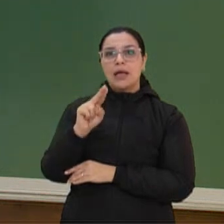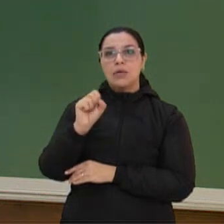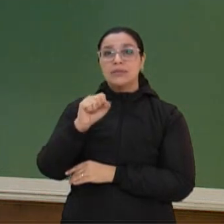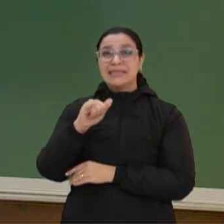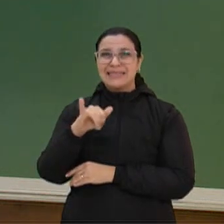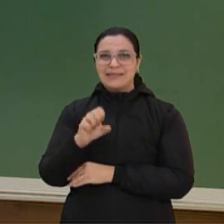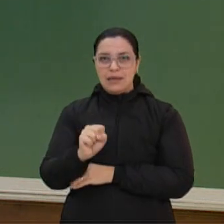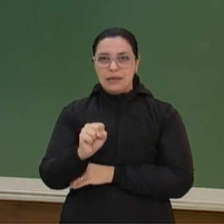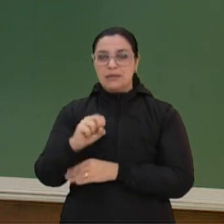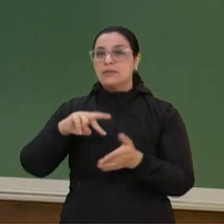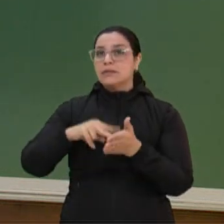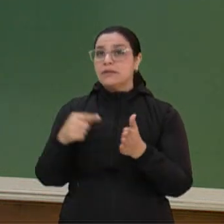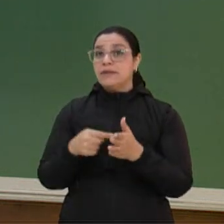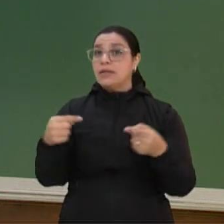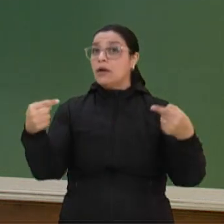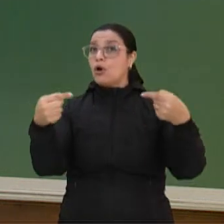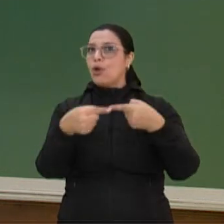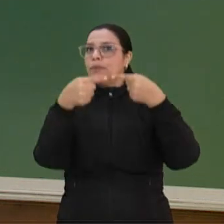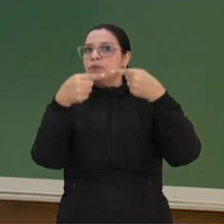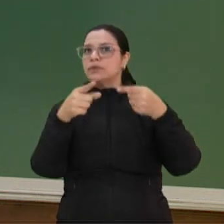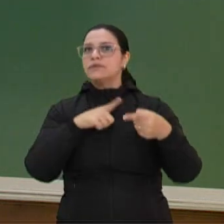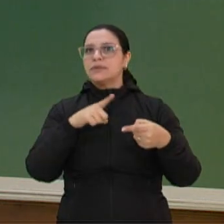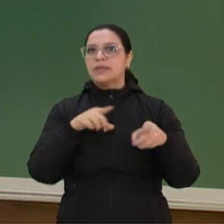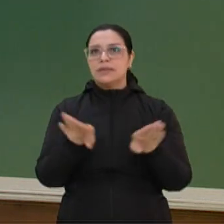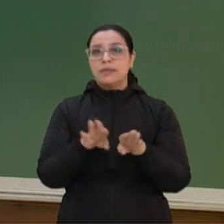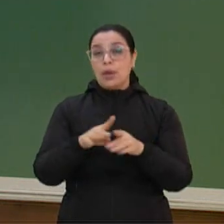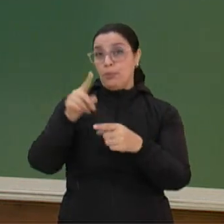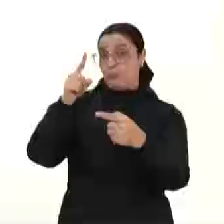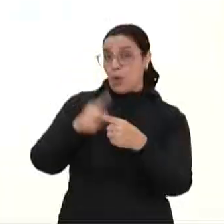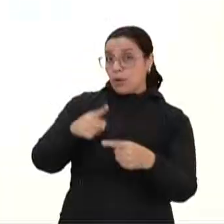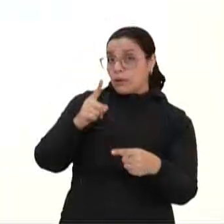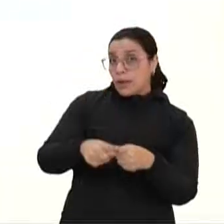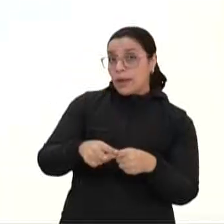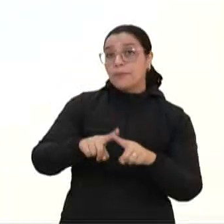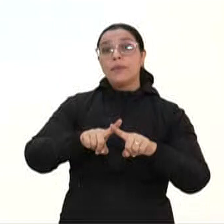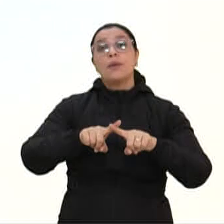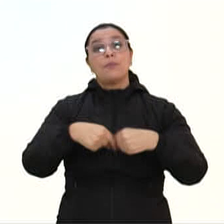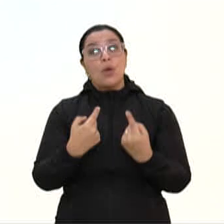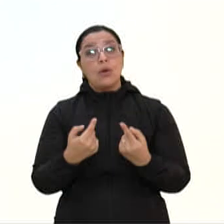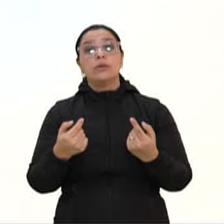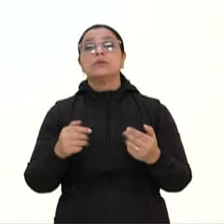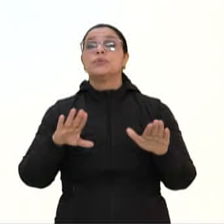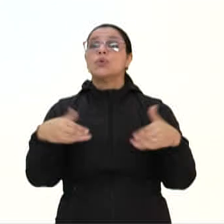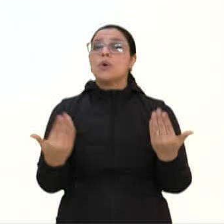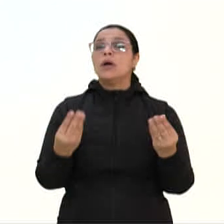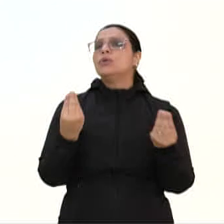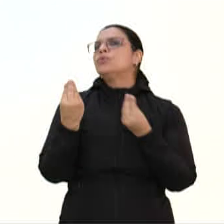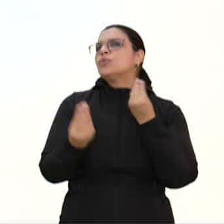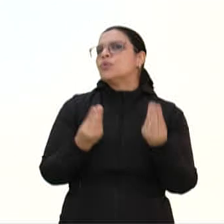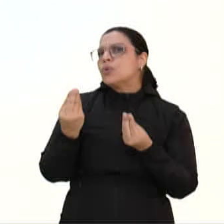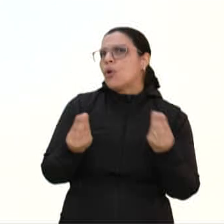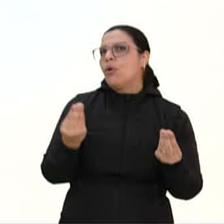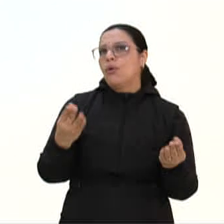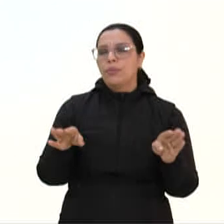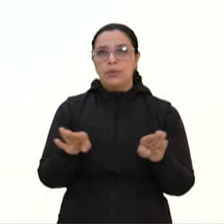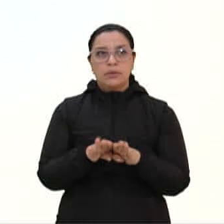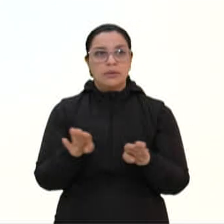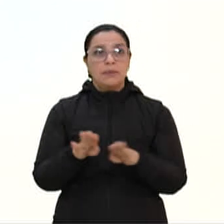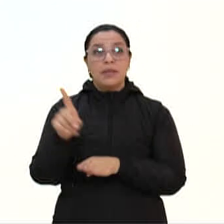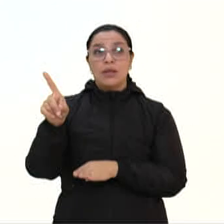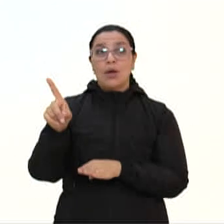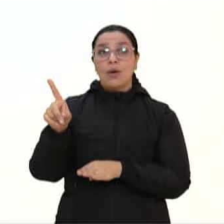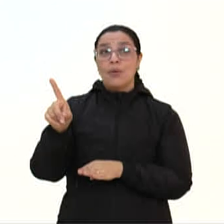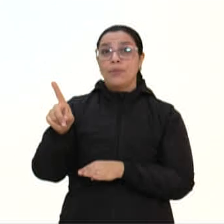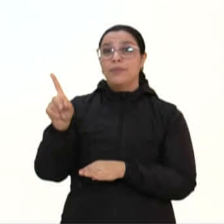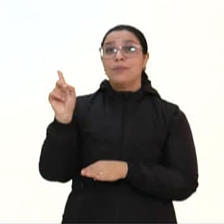causais. Denota a causa, daí temos o porquê, o pois, o porquanto, como, no sentido de porquê, o pois